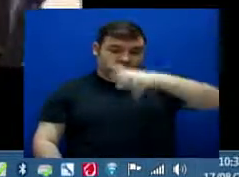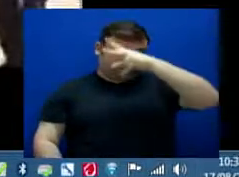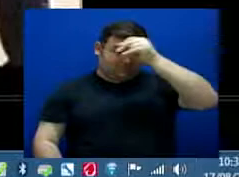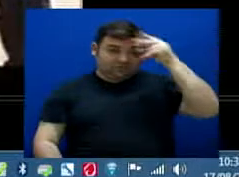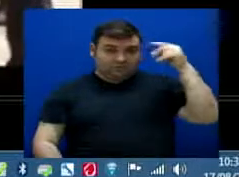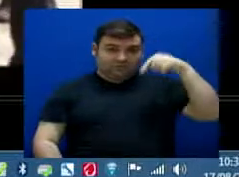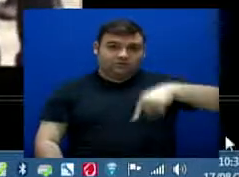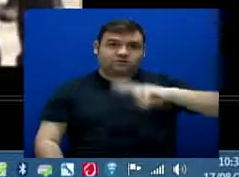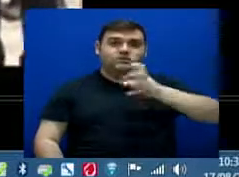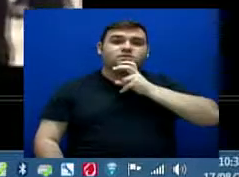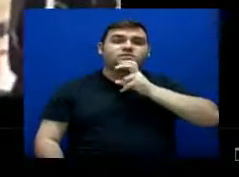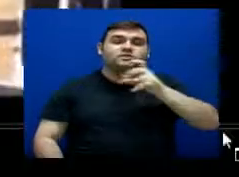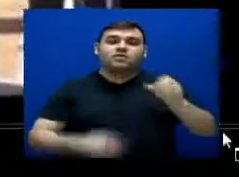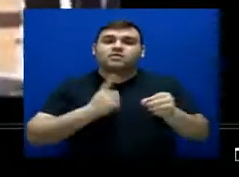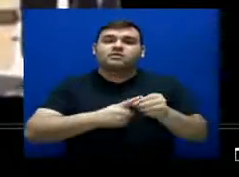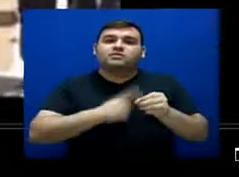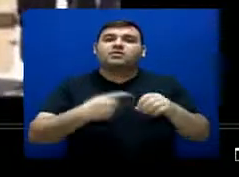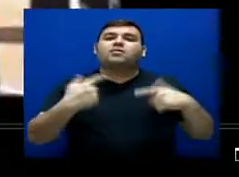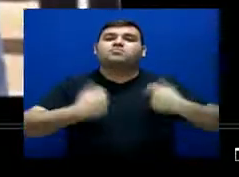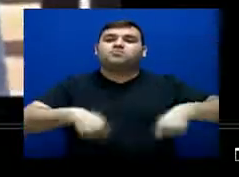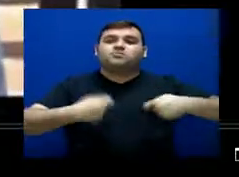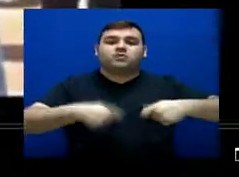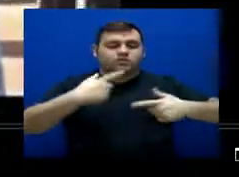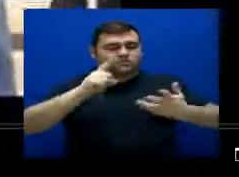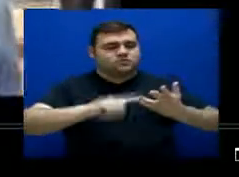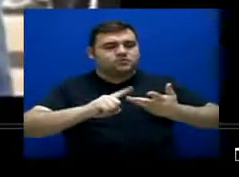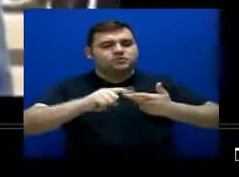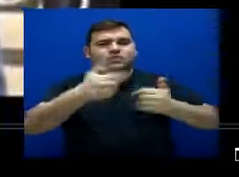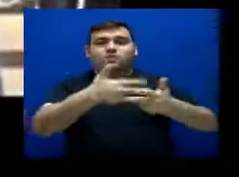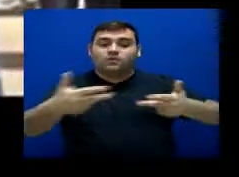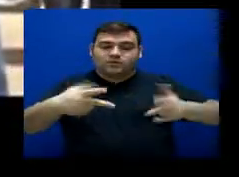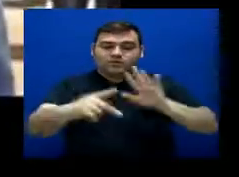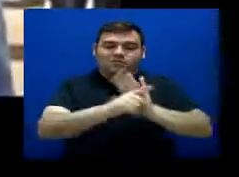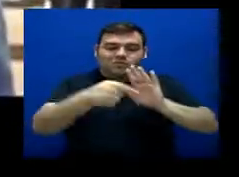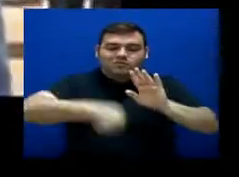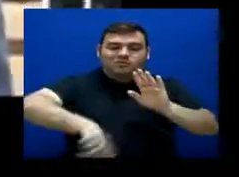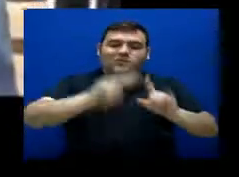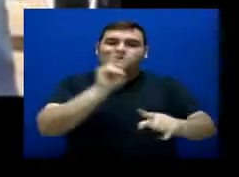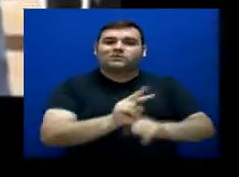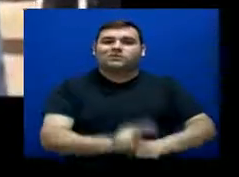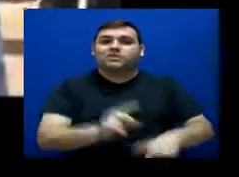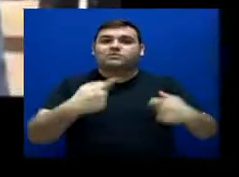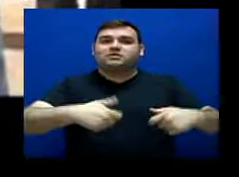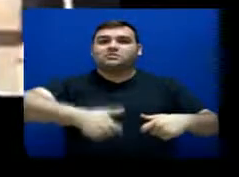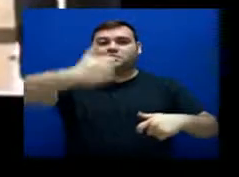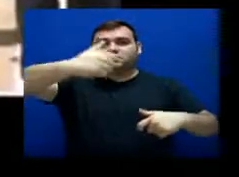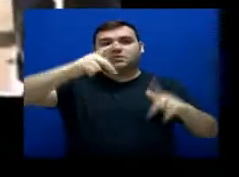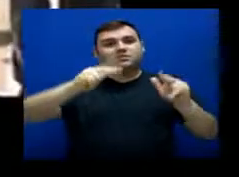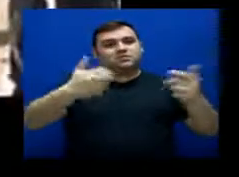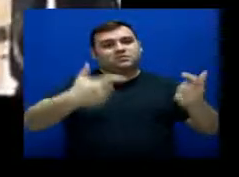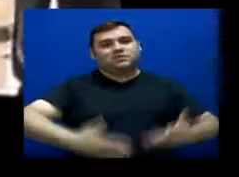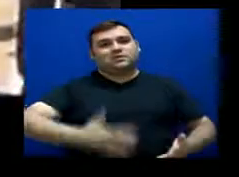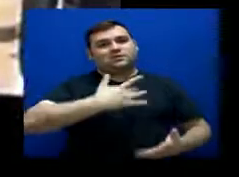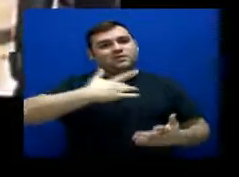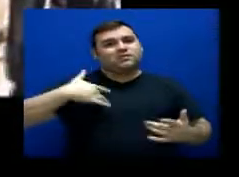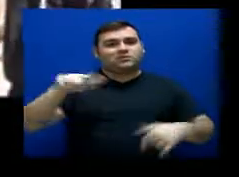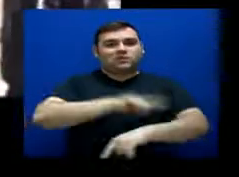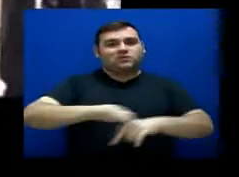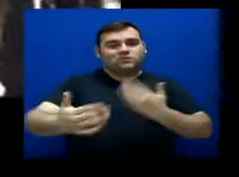de Sorocaba e Peró, nós temos obrigações de coisas nossas, que tem que vir na frente, como já falei, saúde,